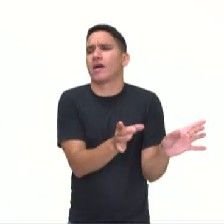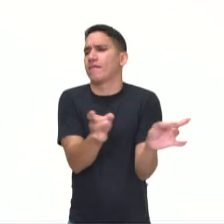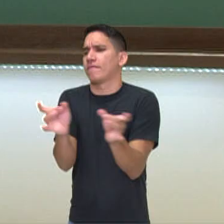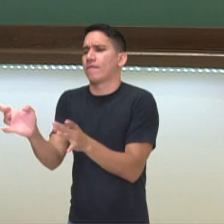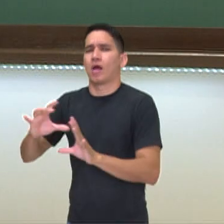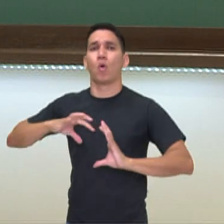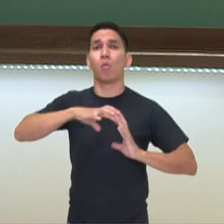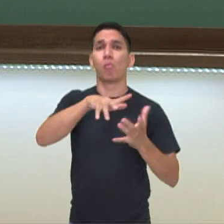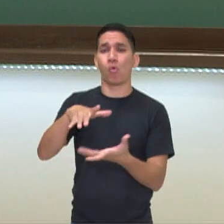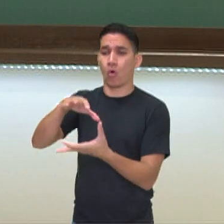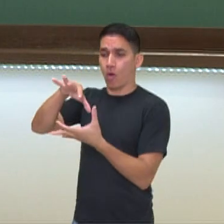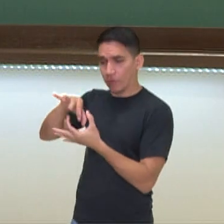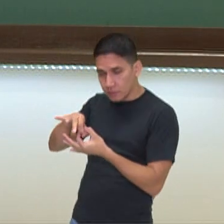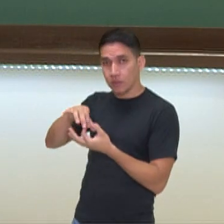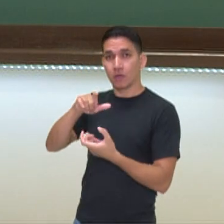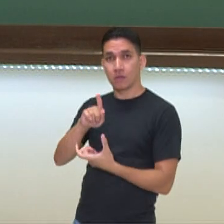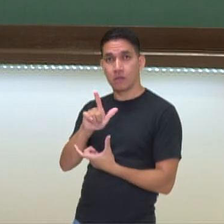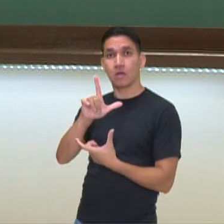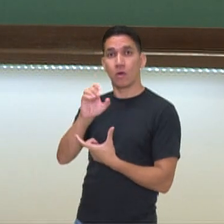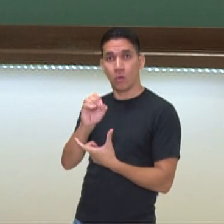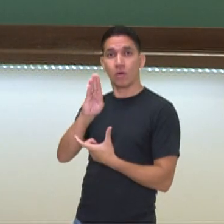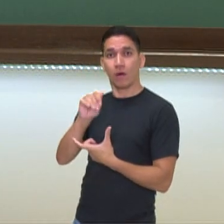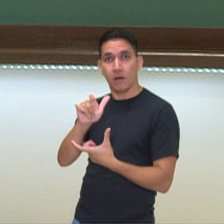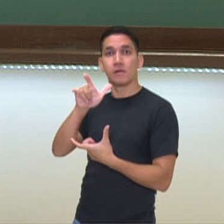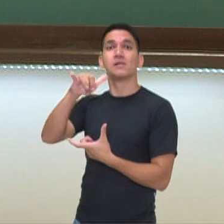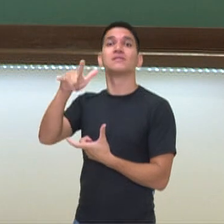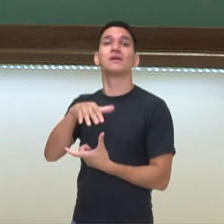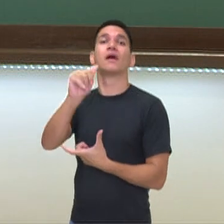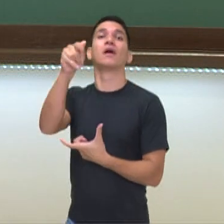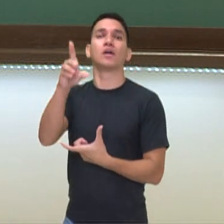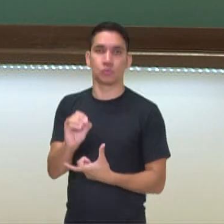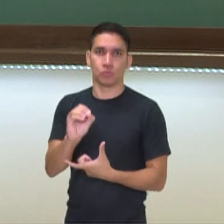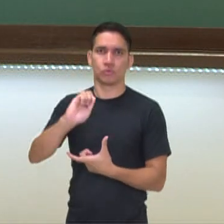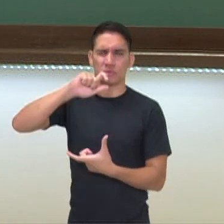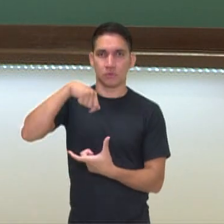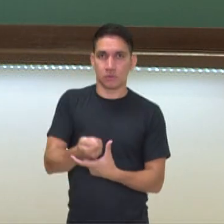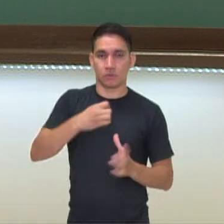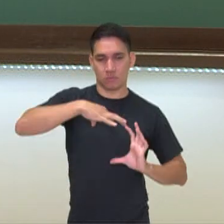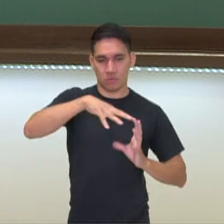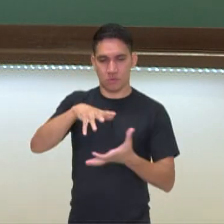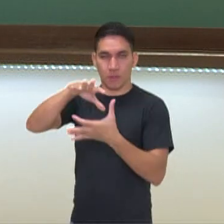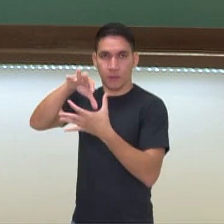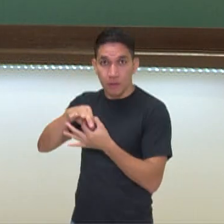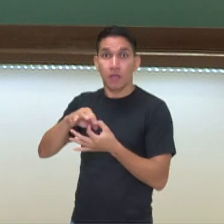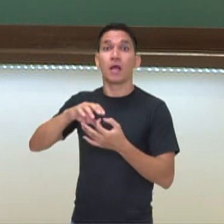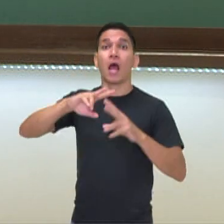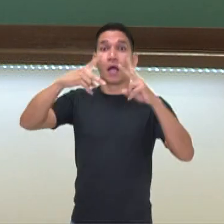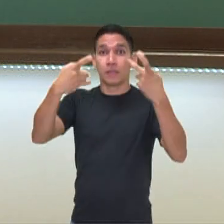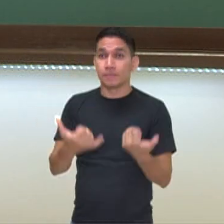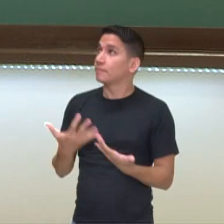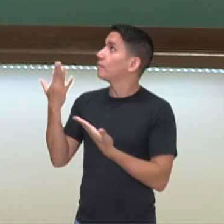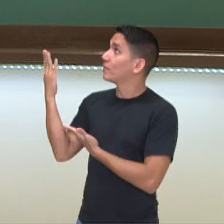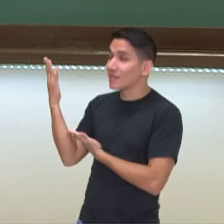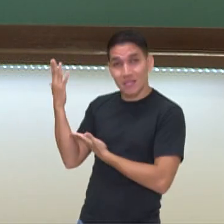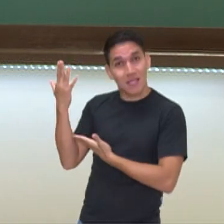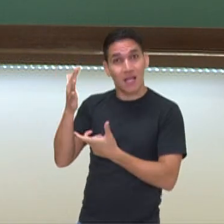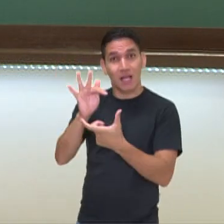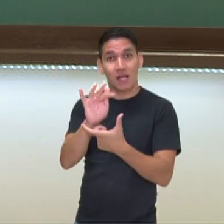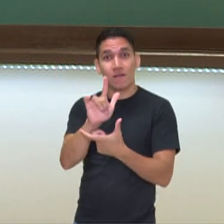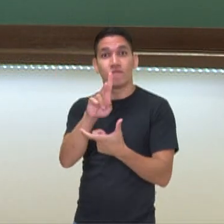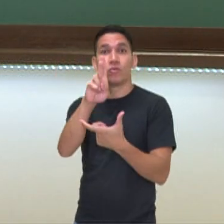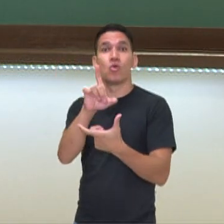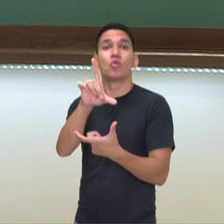globalizado. É importante que a gente tenha muito claro que quando estamos falando de fluxos, nós estamos falando do deslocamento e no mundo